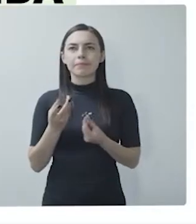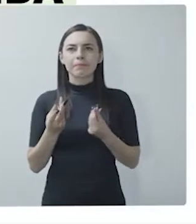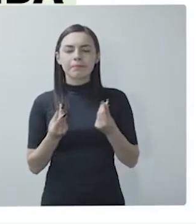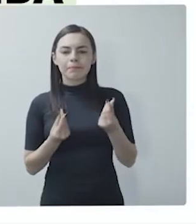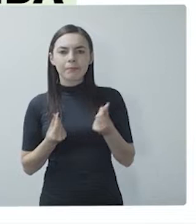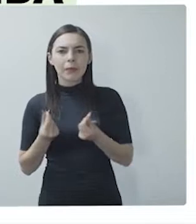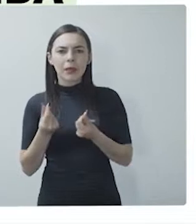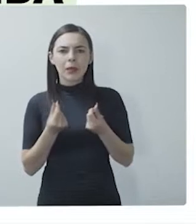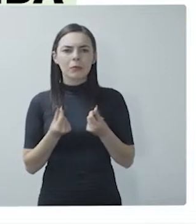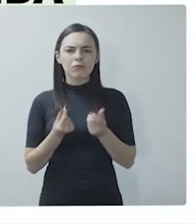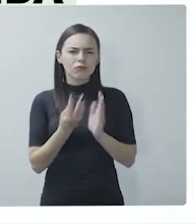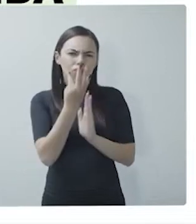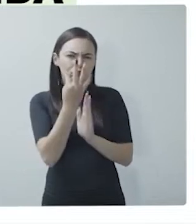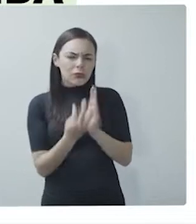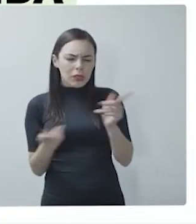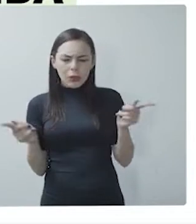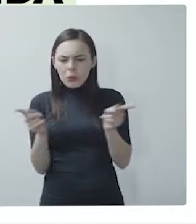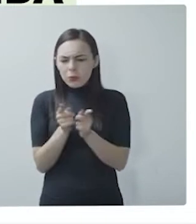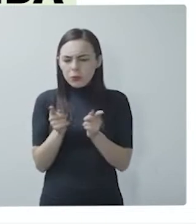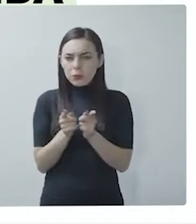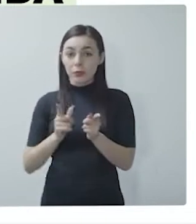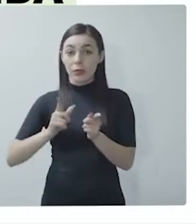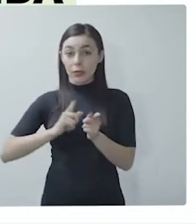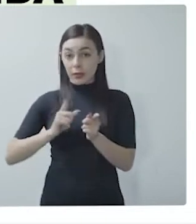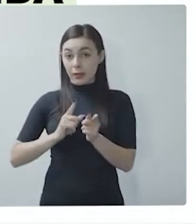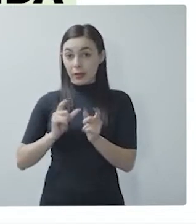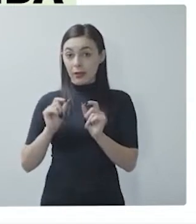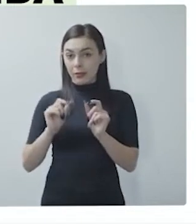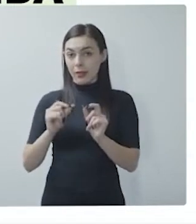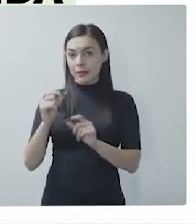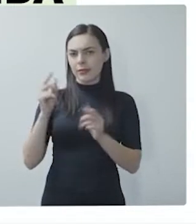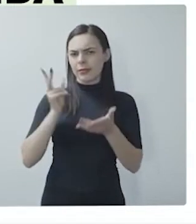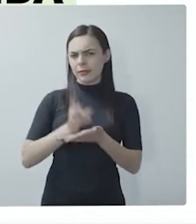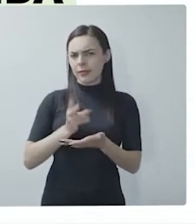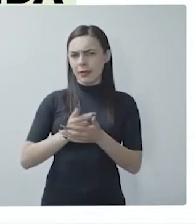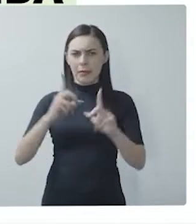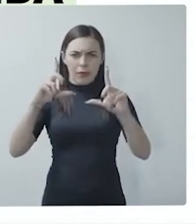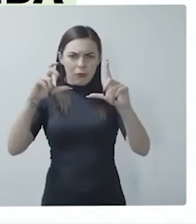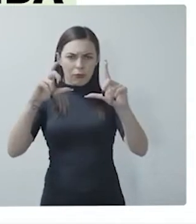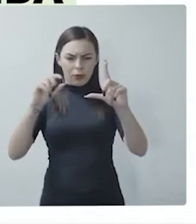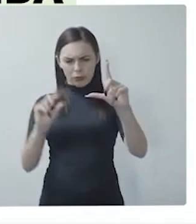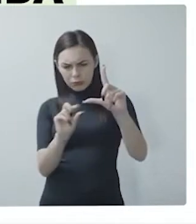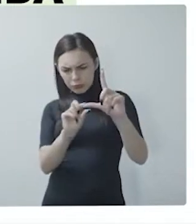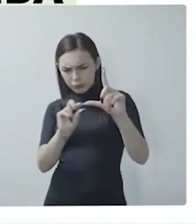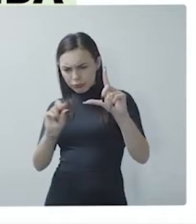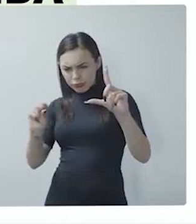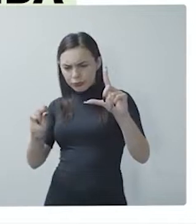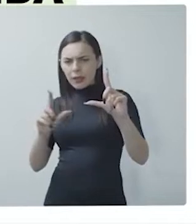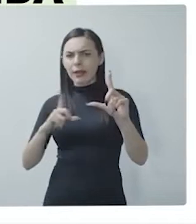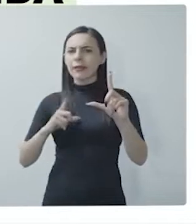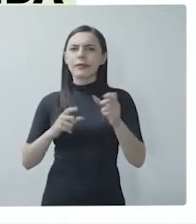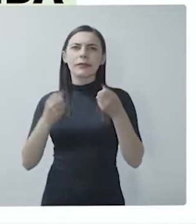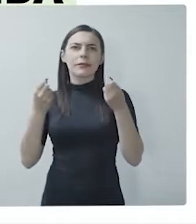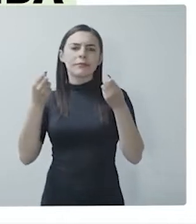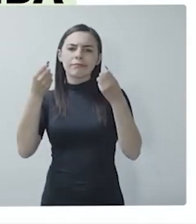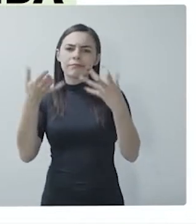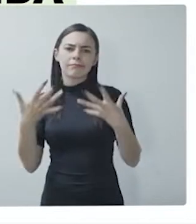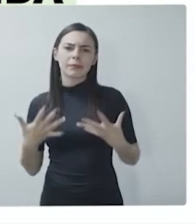É um texto, um pequeno texto que tem aqui, fica embaixo da foto, com um comentário